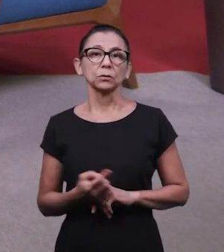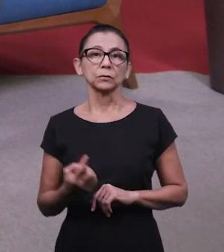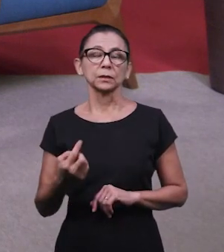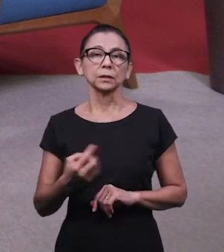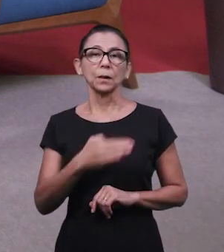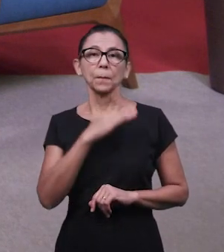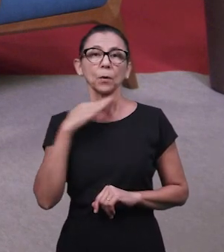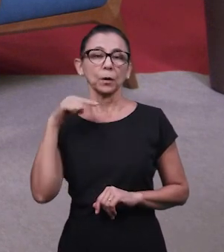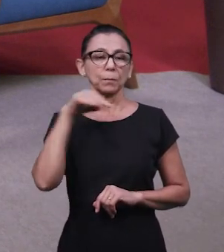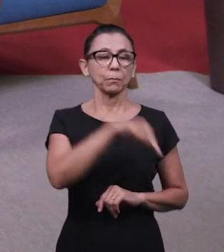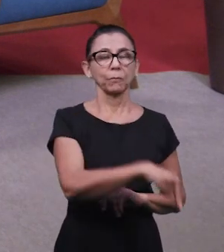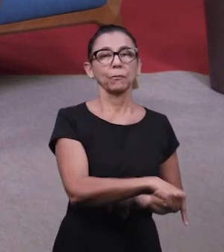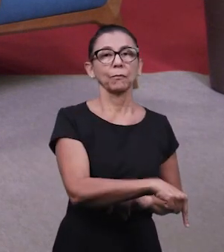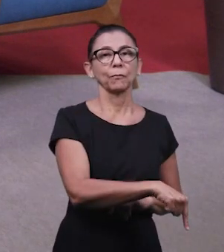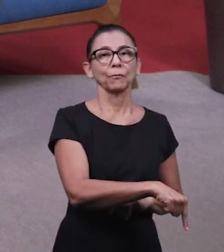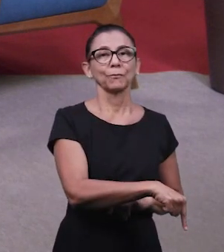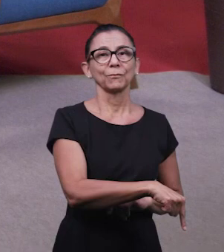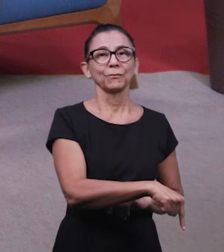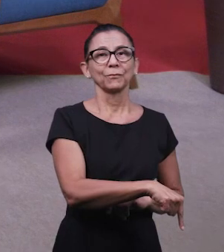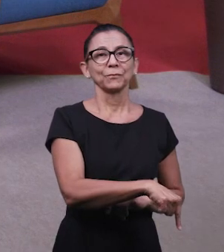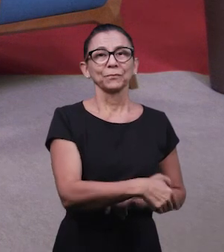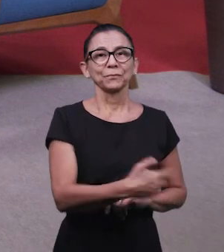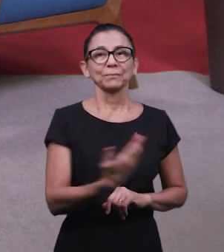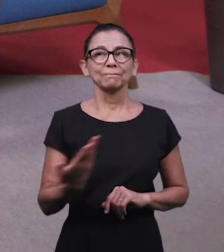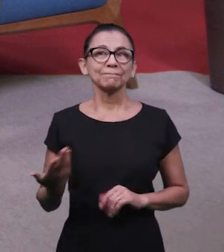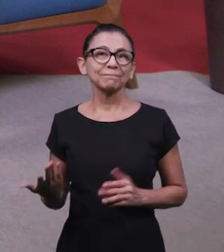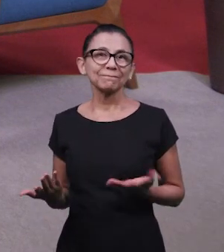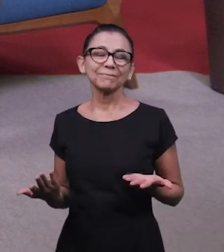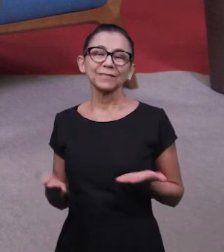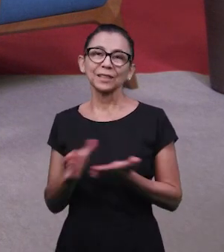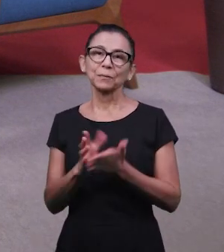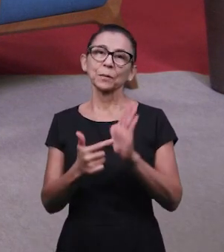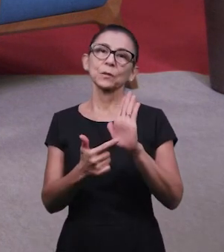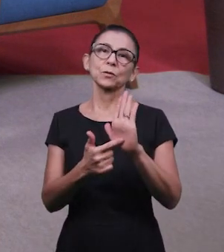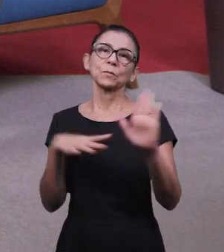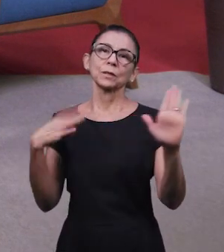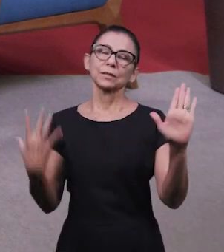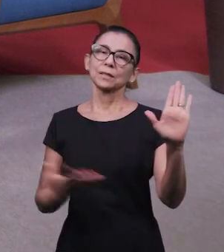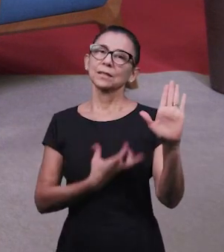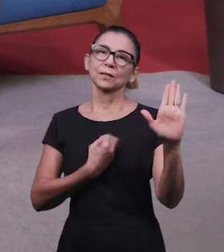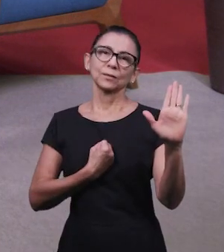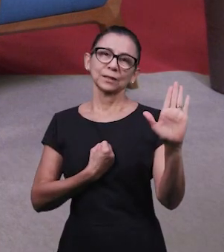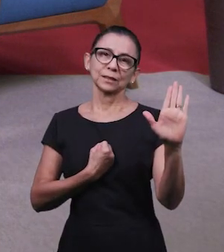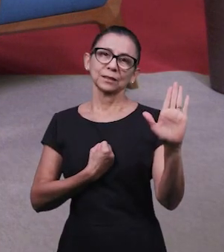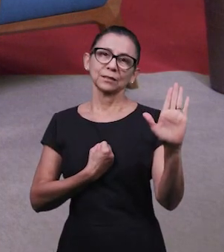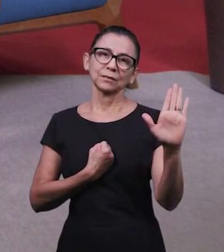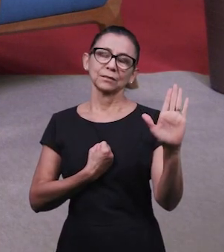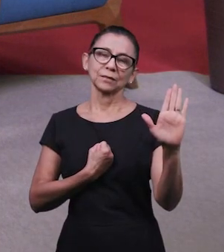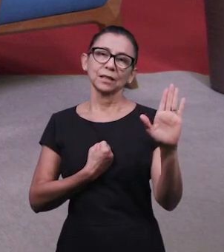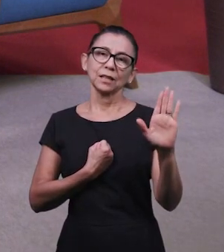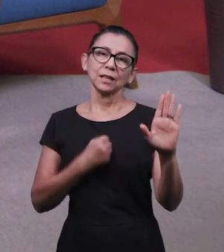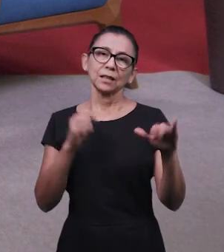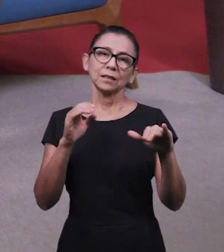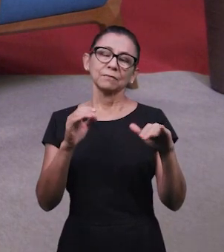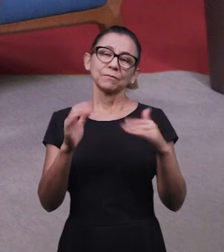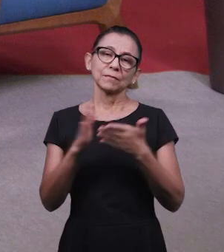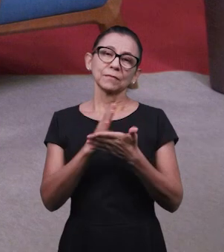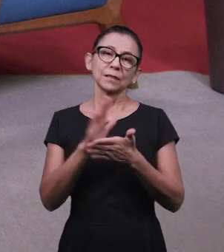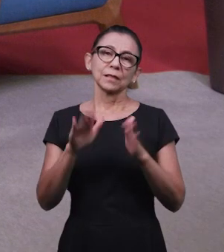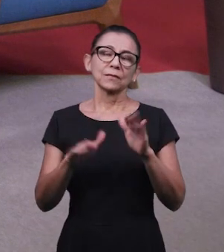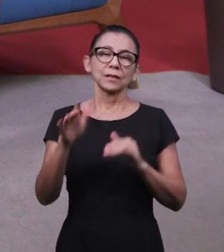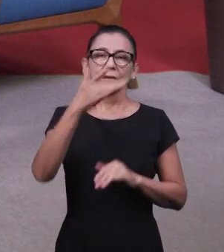salvação é uma salvação de uma situação de altíssimo risco, por isso ela é grande. O homem tem o risco de não ter a sua